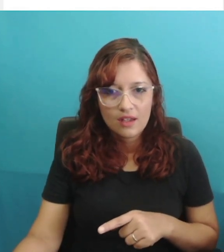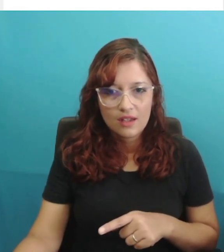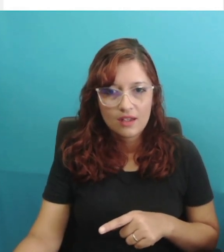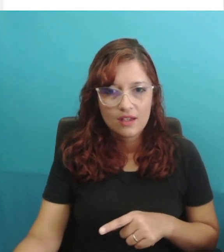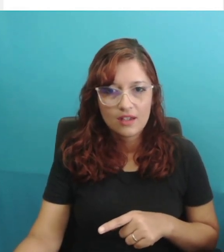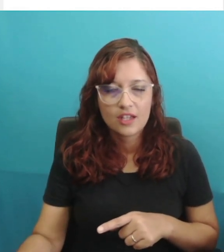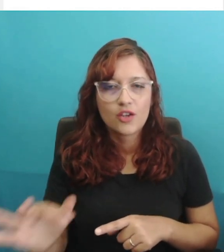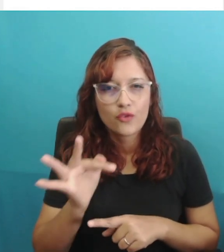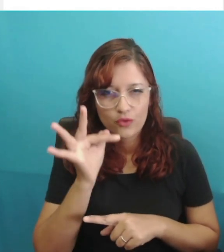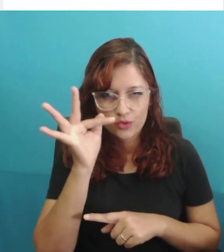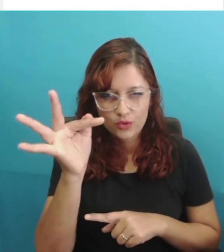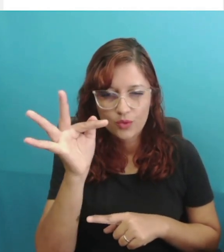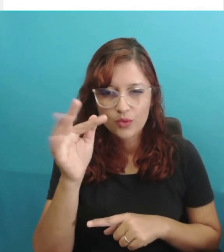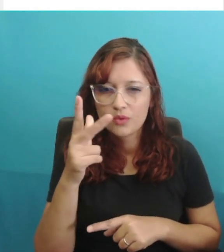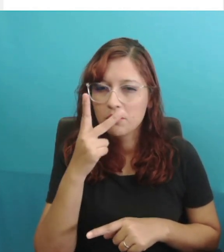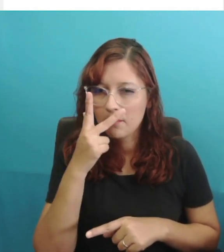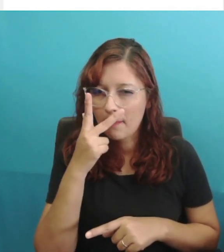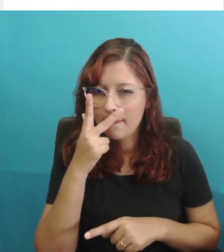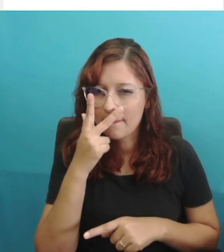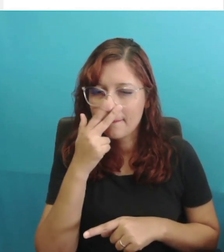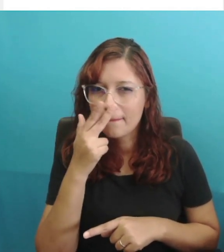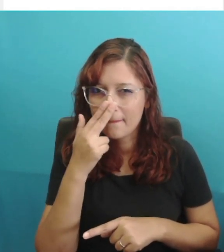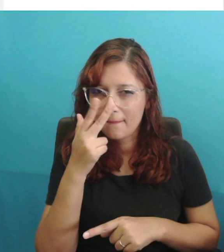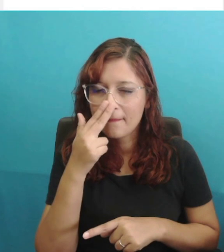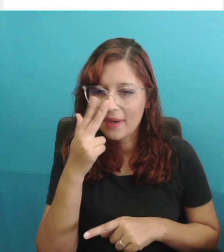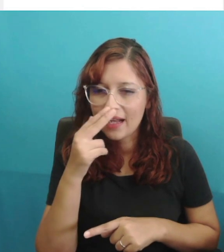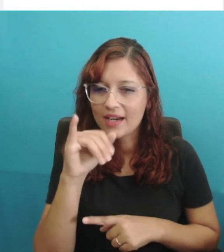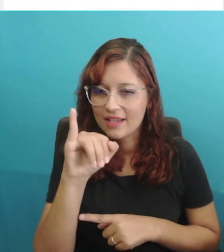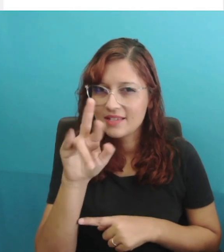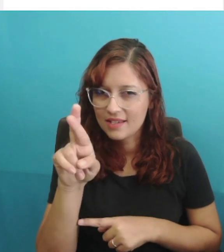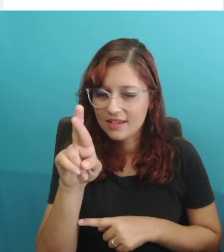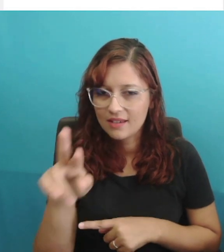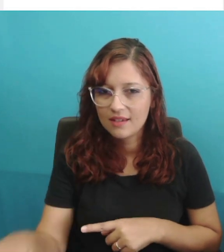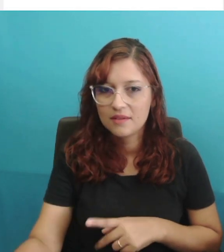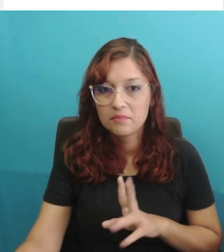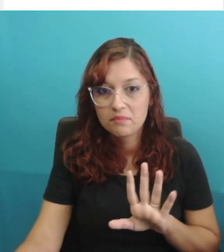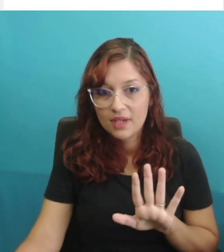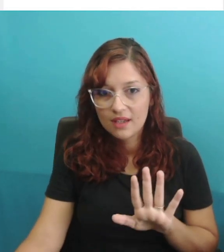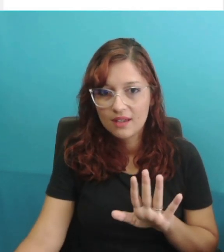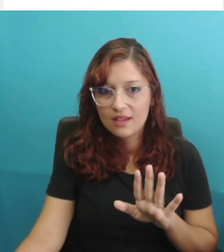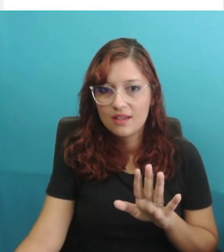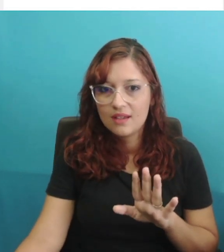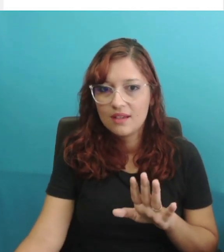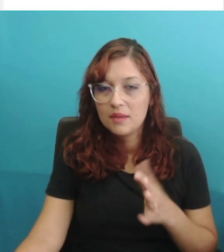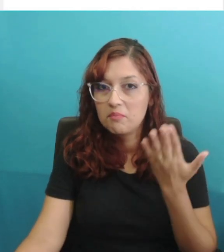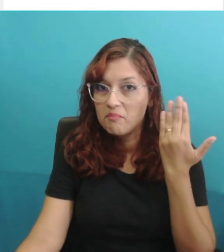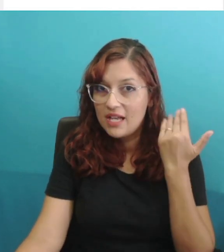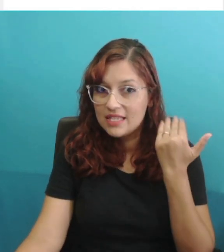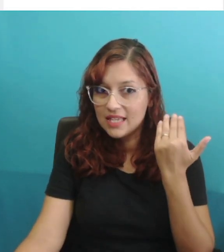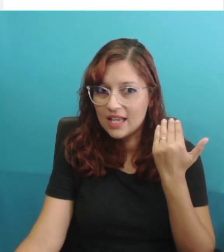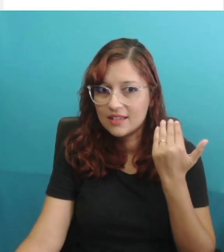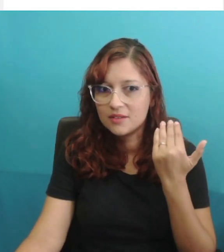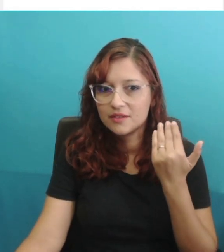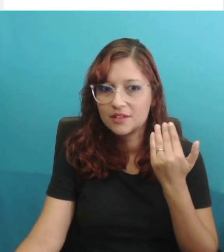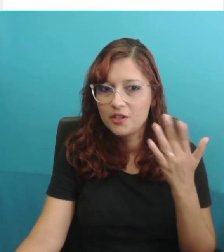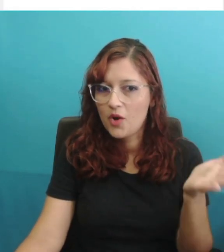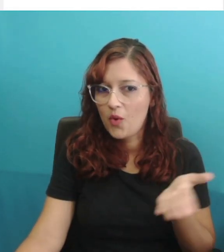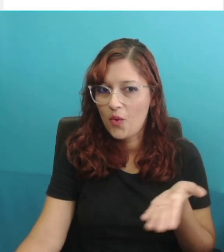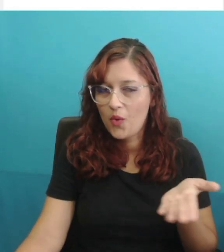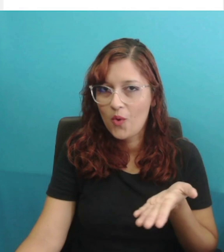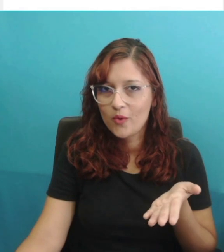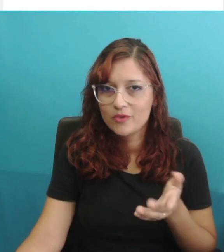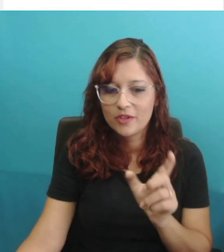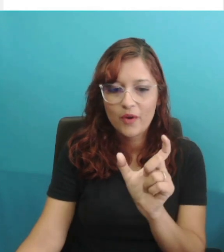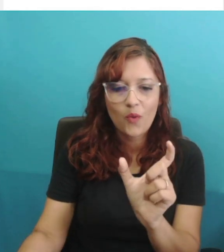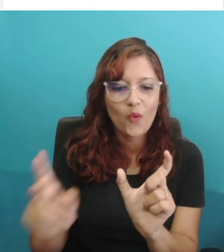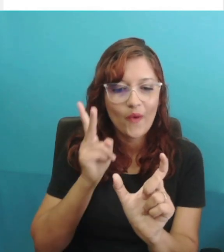Viu? Só no futuro do presente é que o radical continuou. Mas